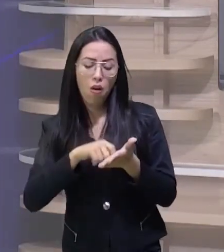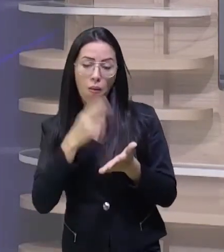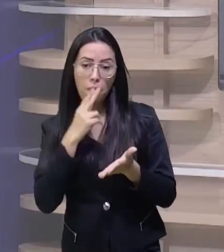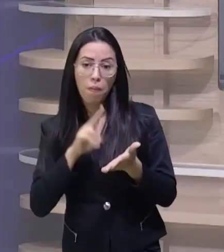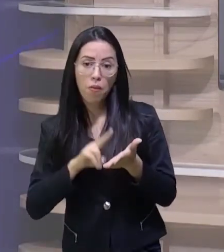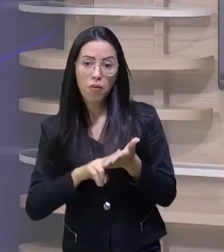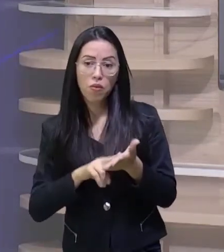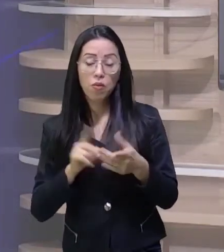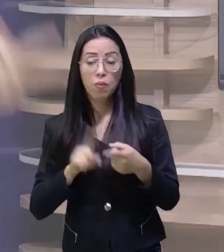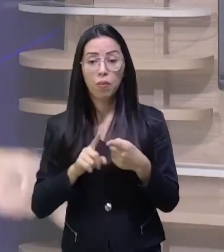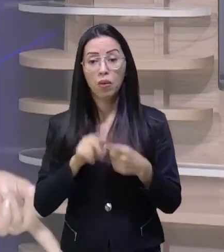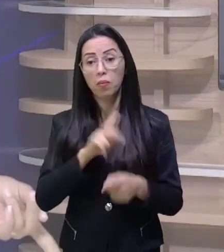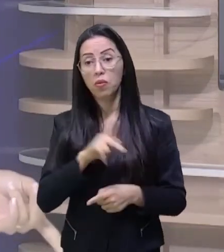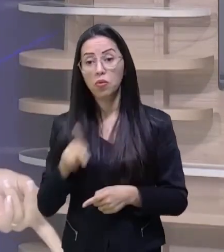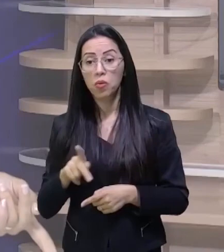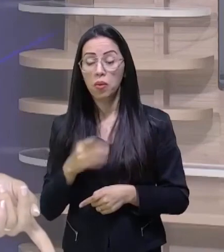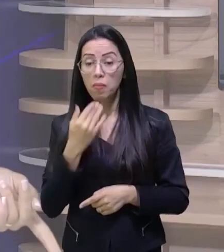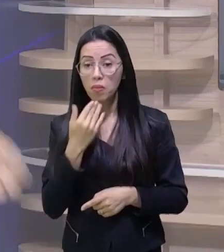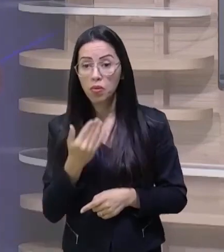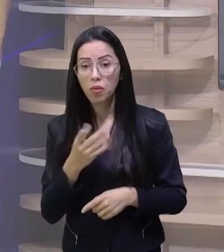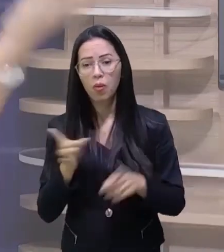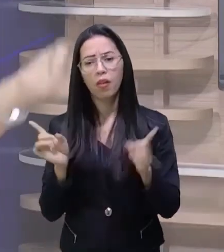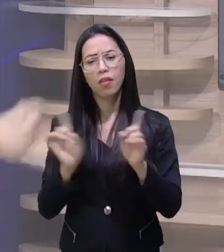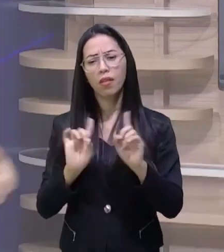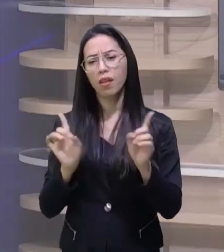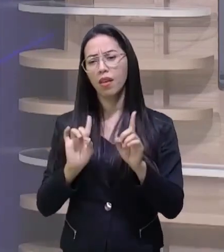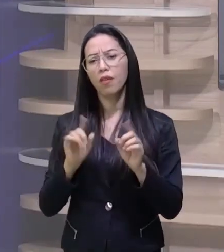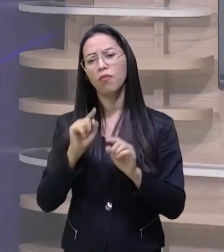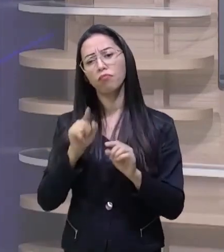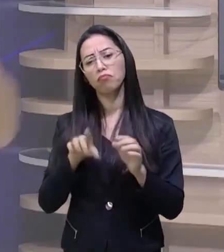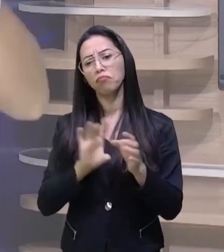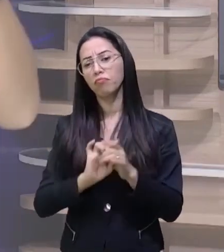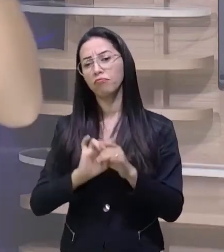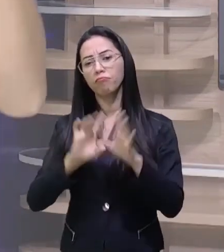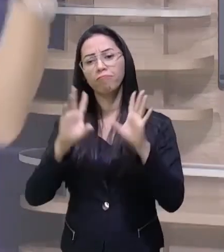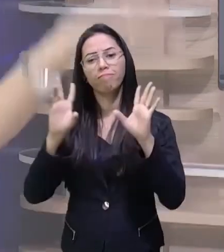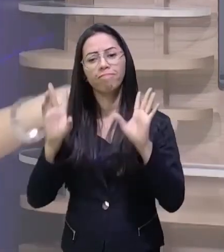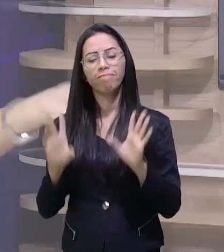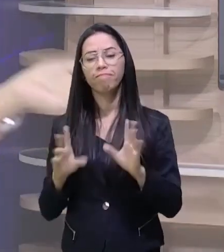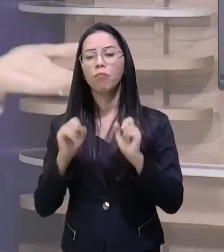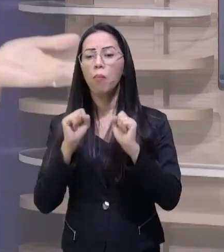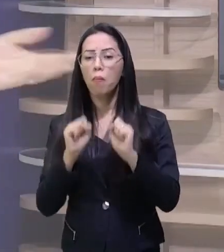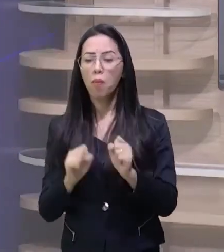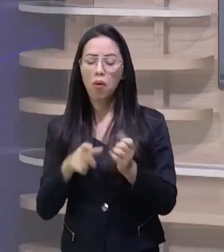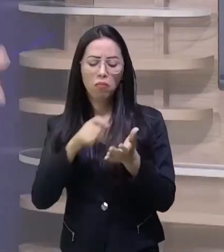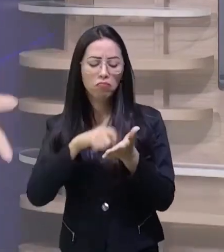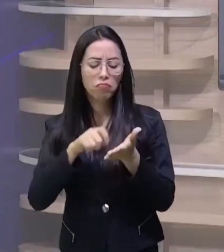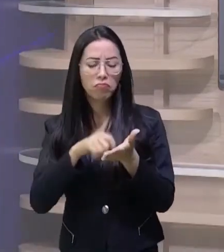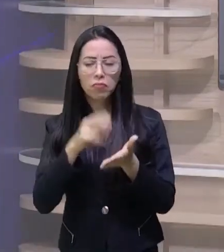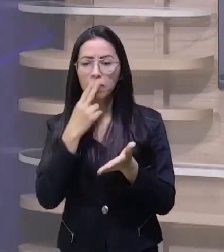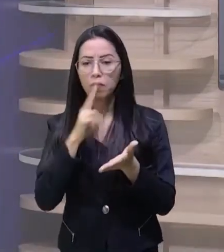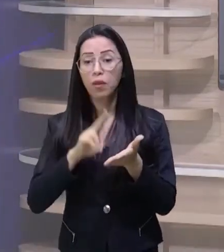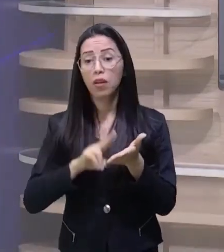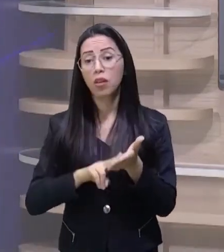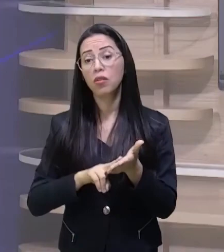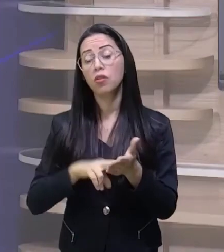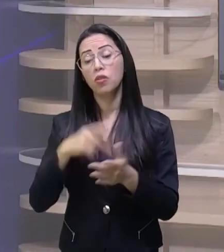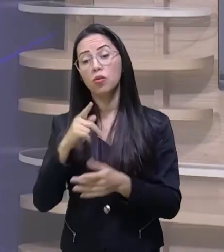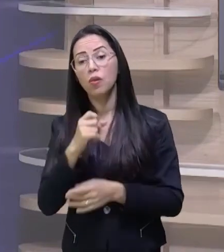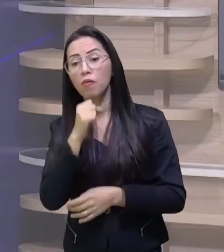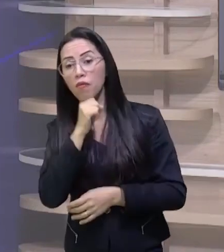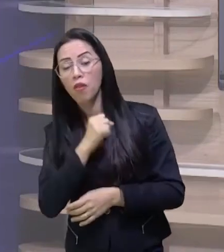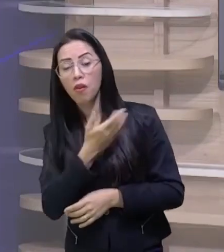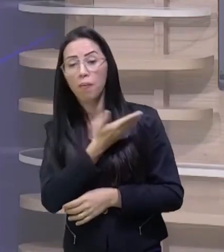pode praticar, manda um quarto pro seu vizinho, pro seu amigo, pra sua tia, pra sua avó, pro seu colega, não sei quem, mas produza. E